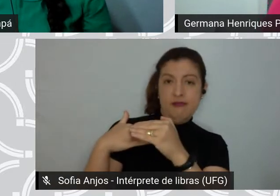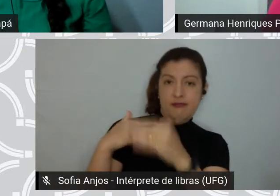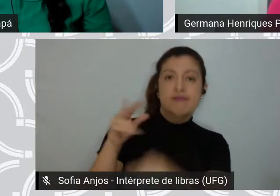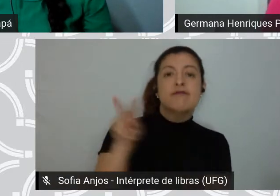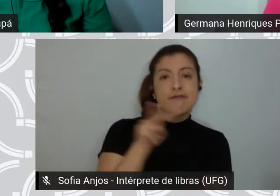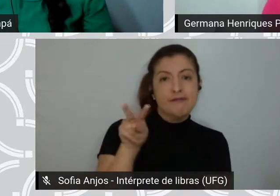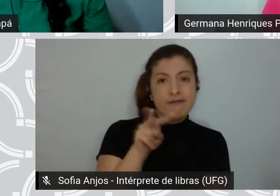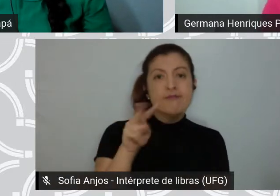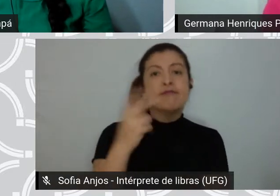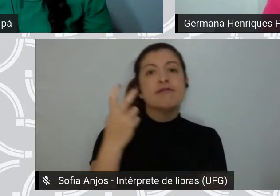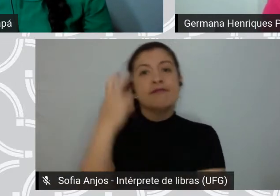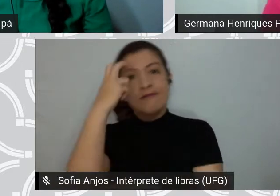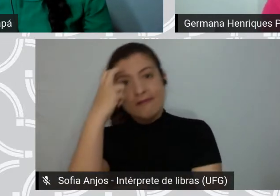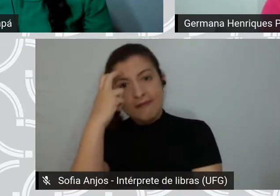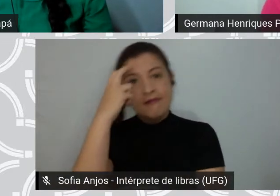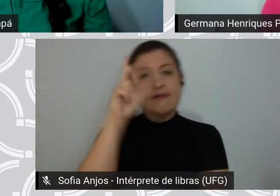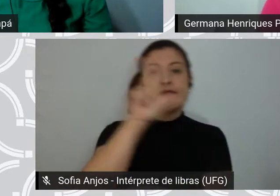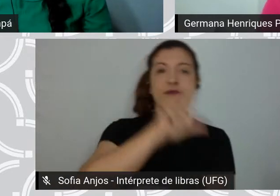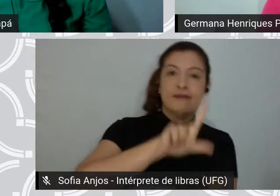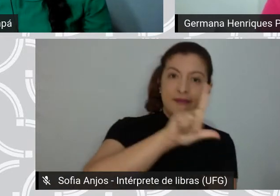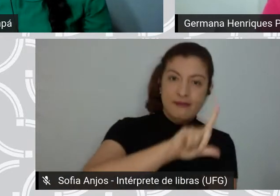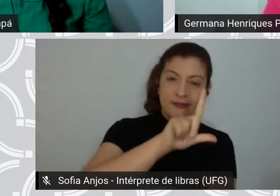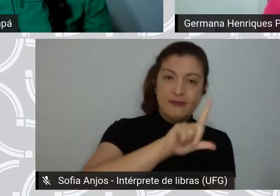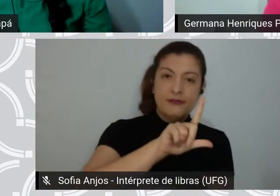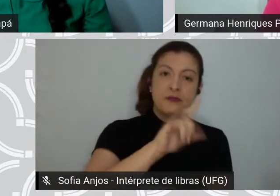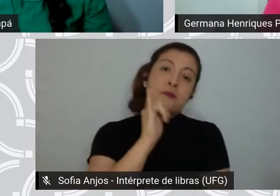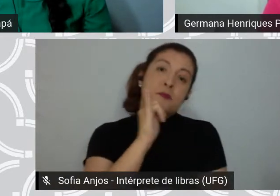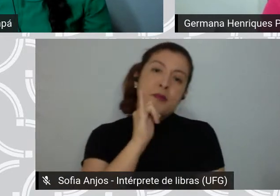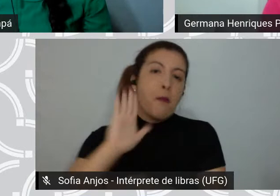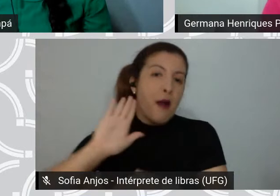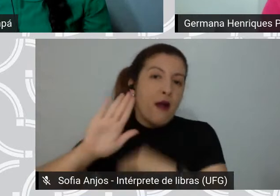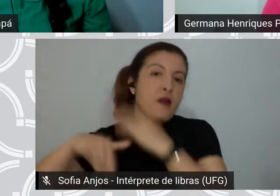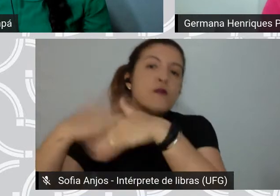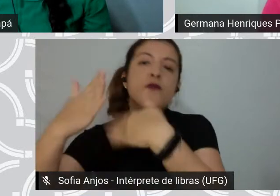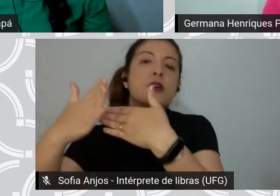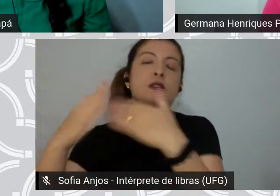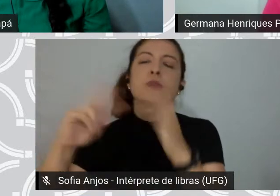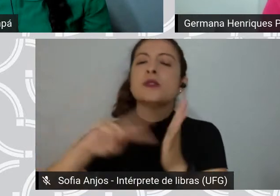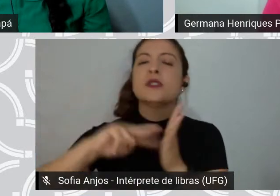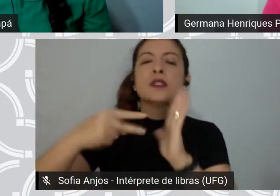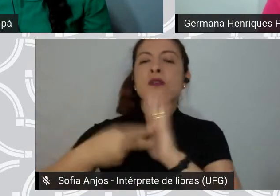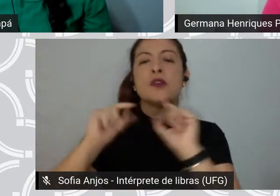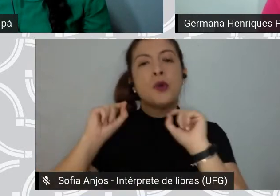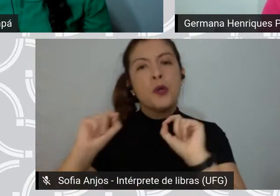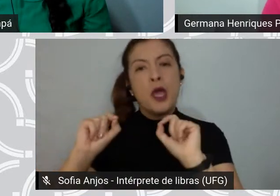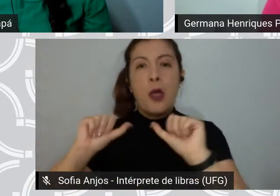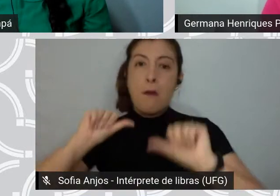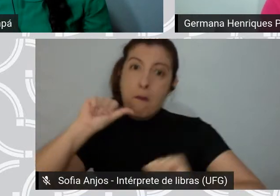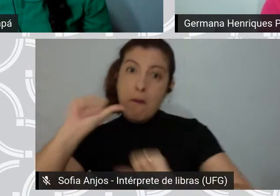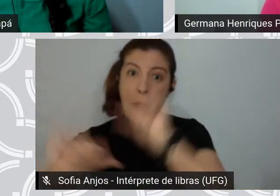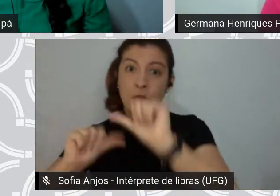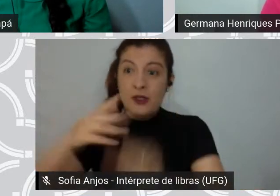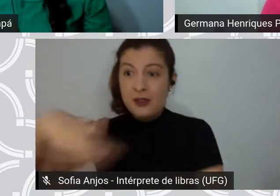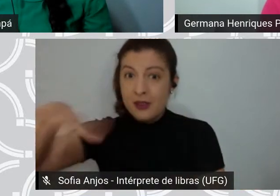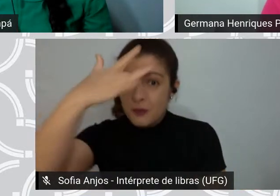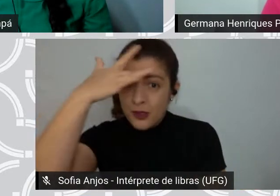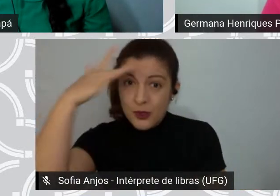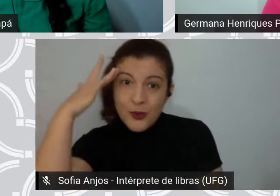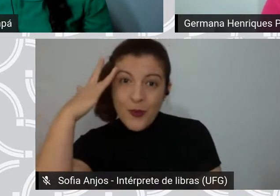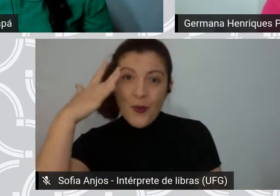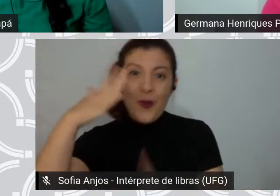quando uma tradução promove uma mudança estética e uma mudança de gosto, né?